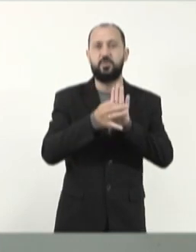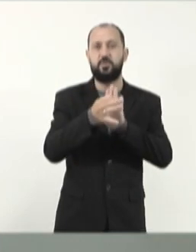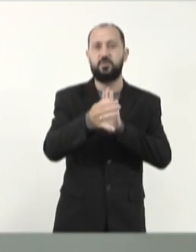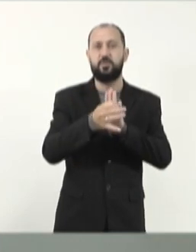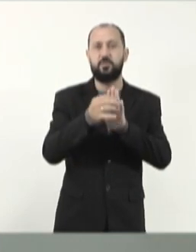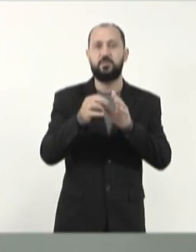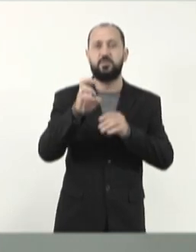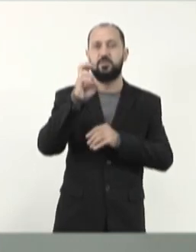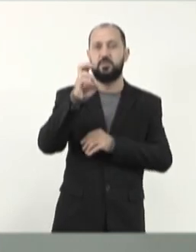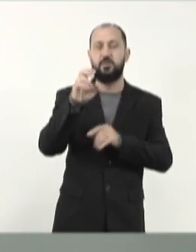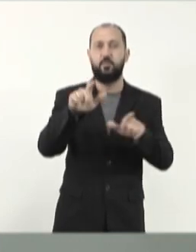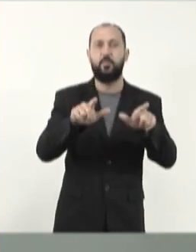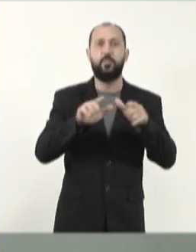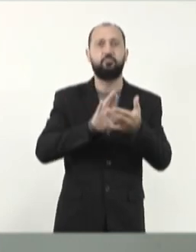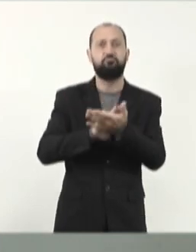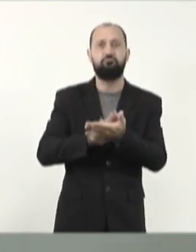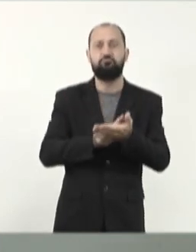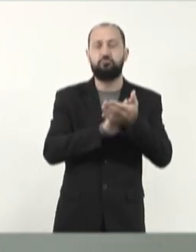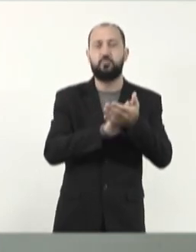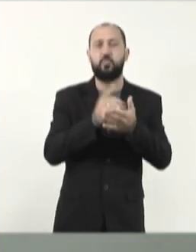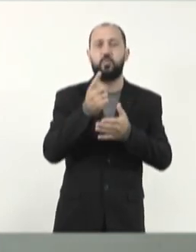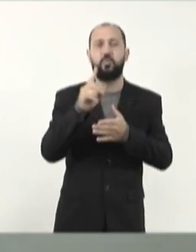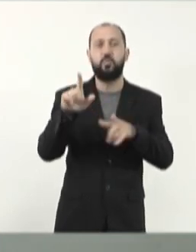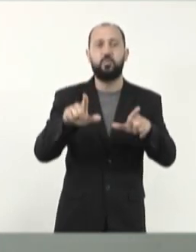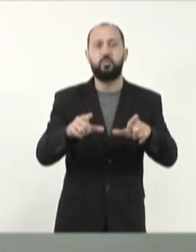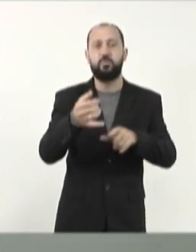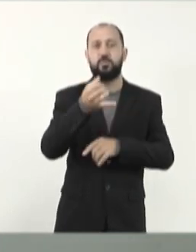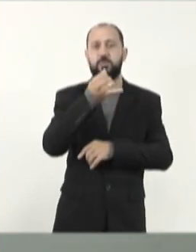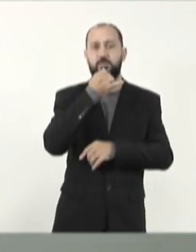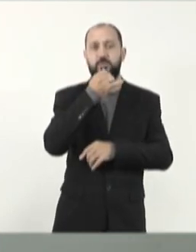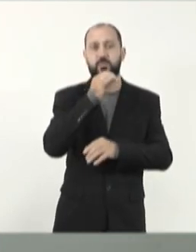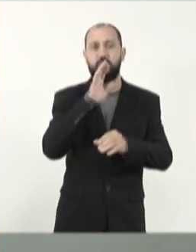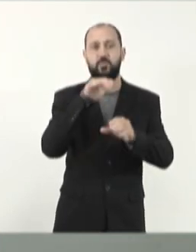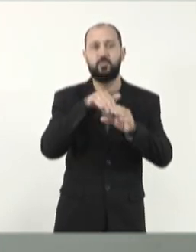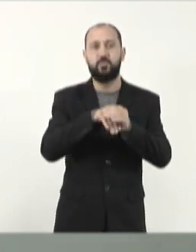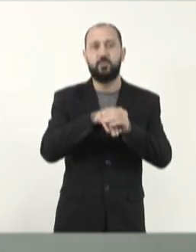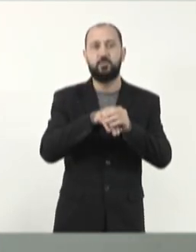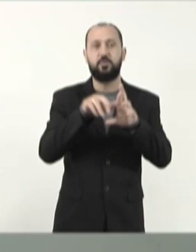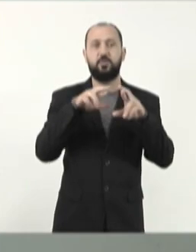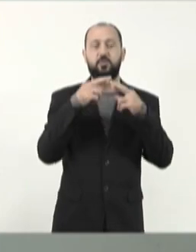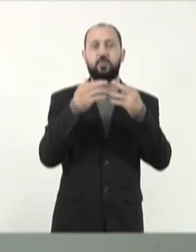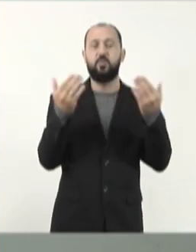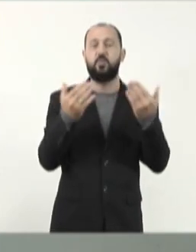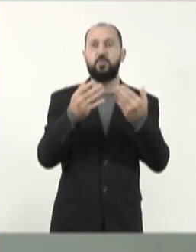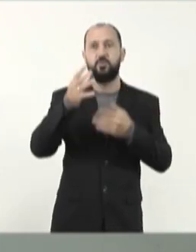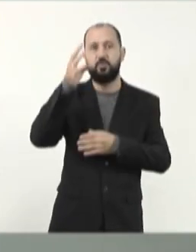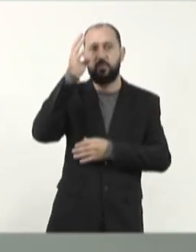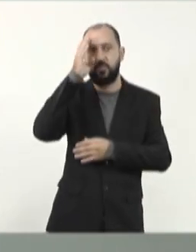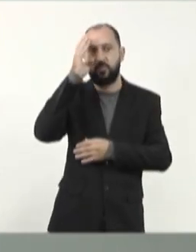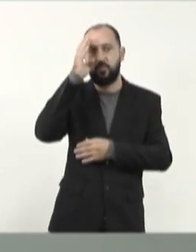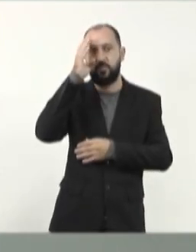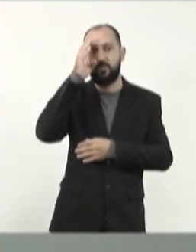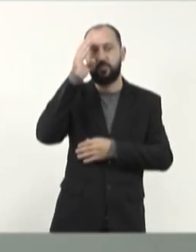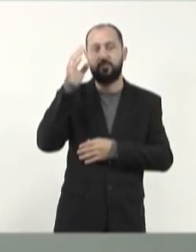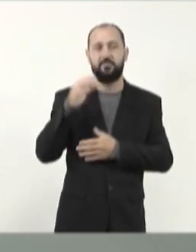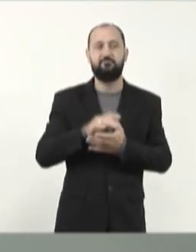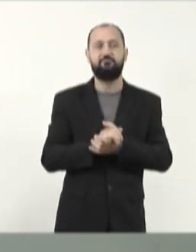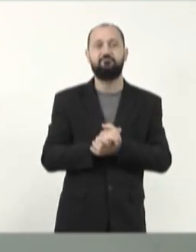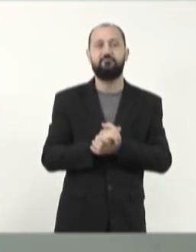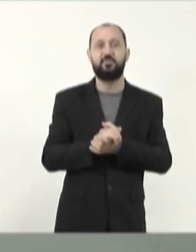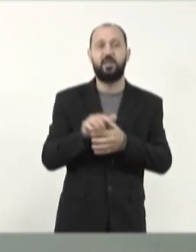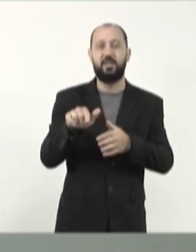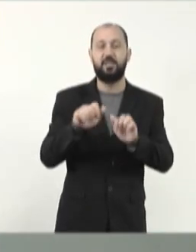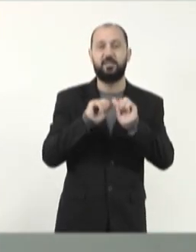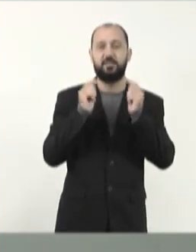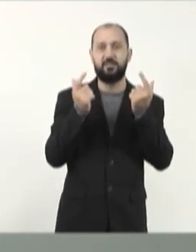indicações, 5 moções de congratulação e uma moção de pesar, votada na sessão de hoje, quarta-feira, 17 de abril, aqui